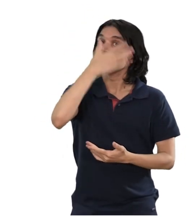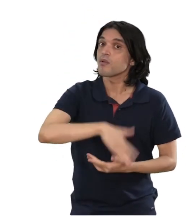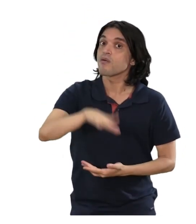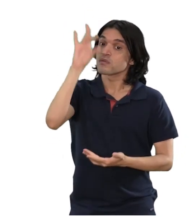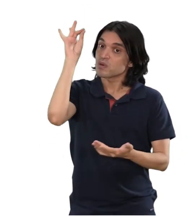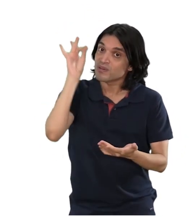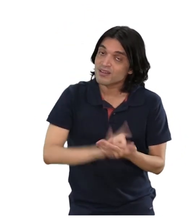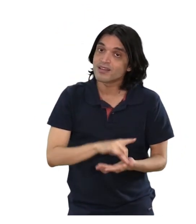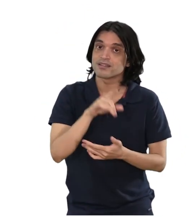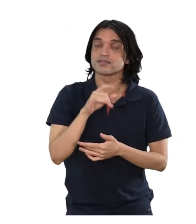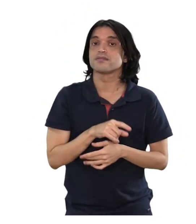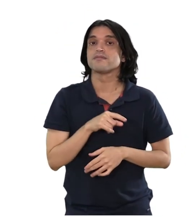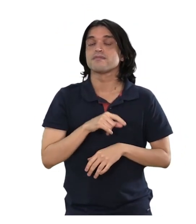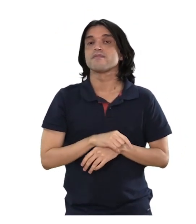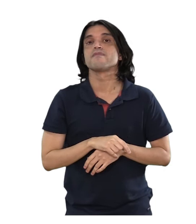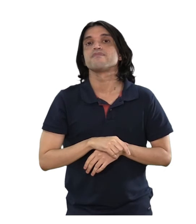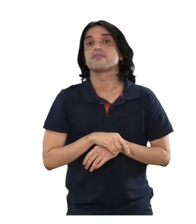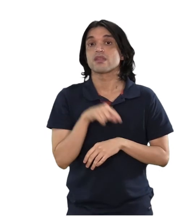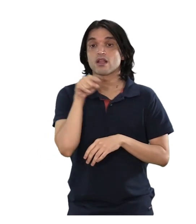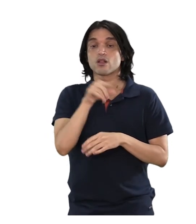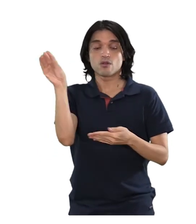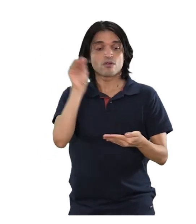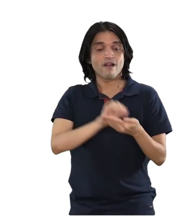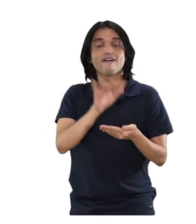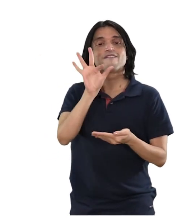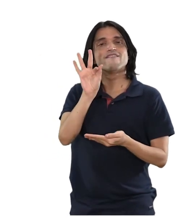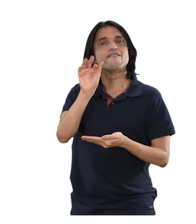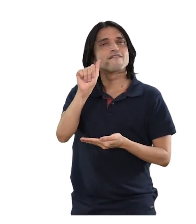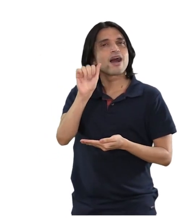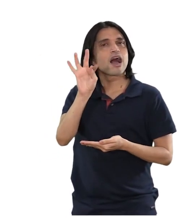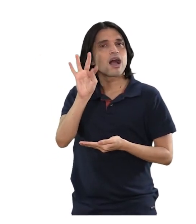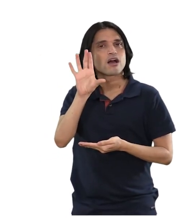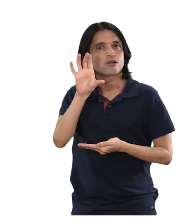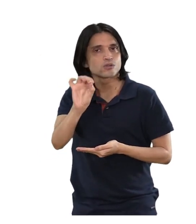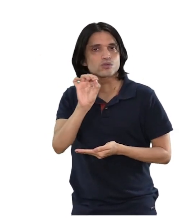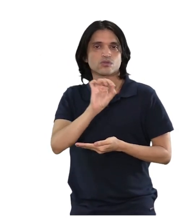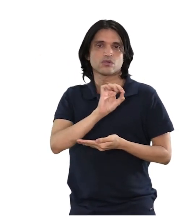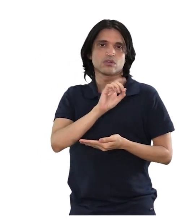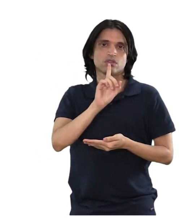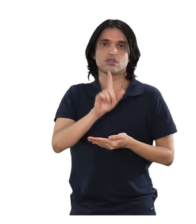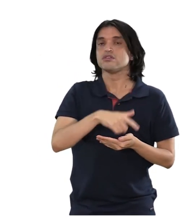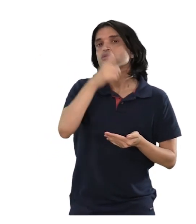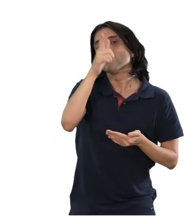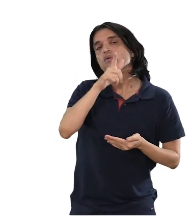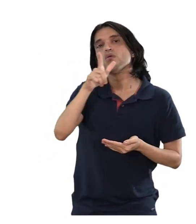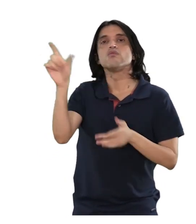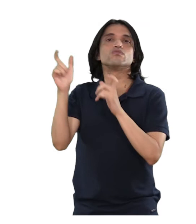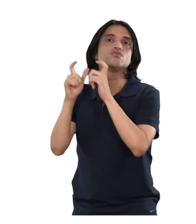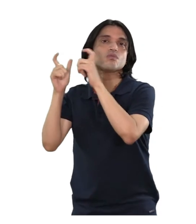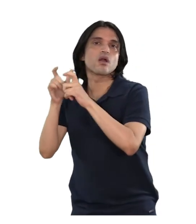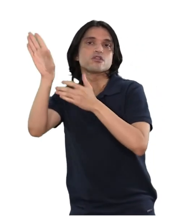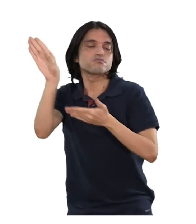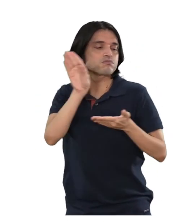instituições sérias. Isso enriquece a argumentação e torna convincente. Argumento com base no raciocínio lógico.